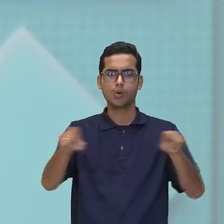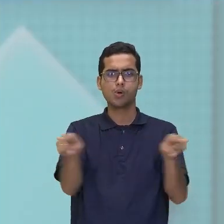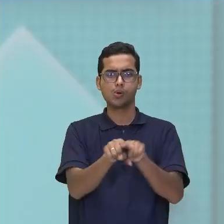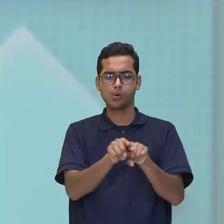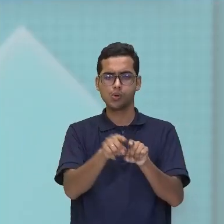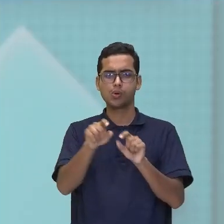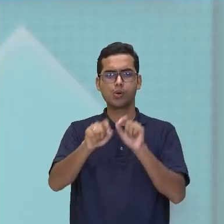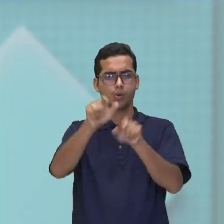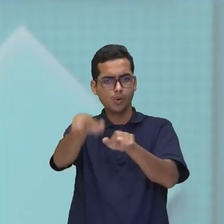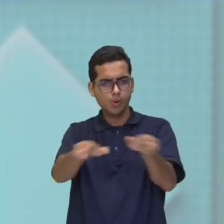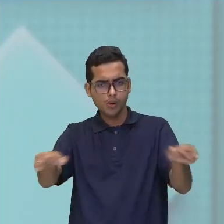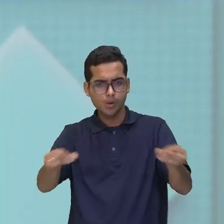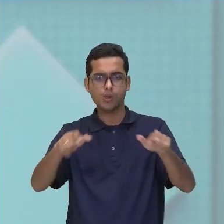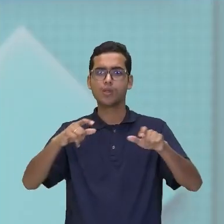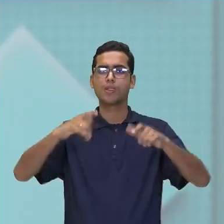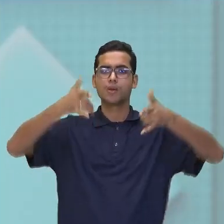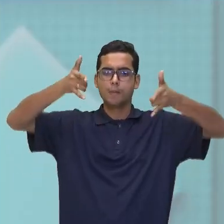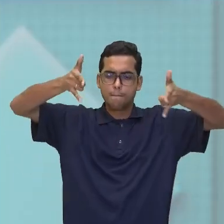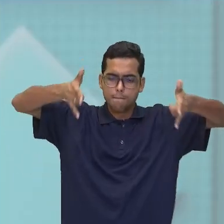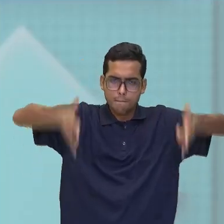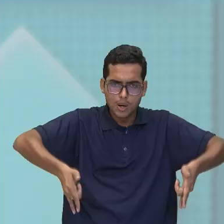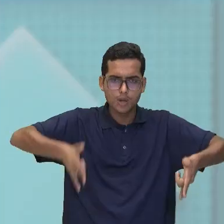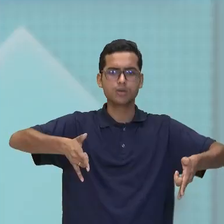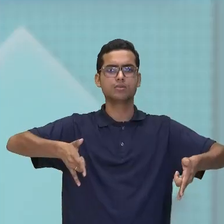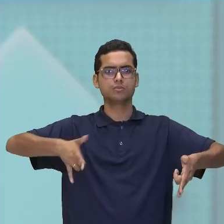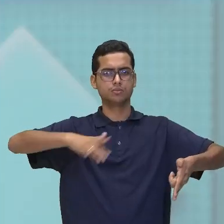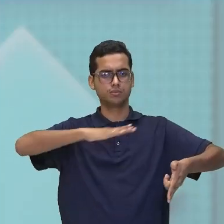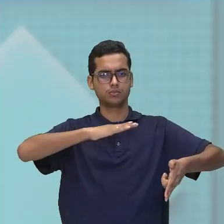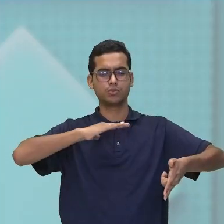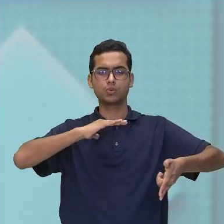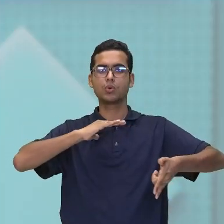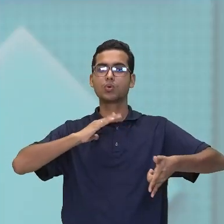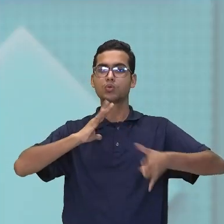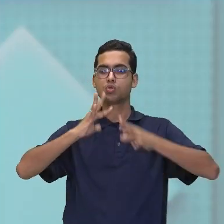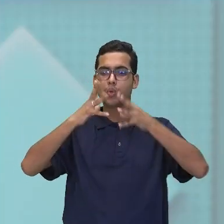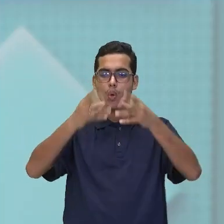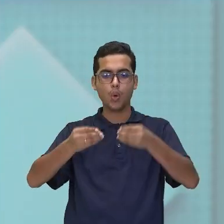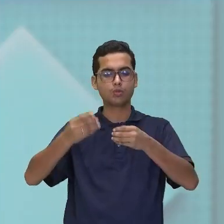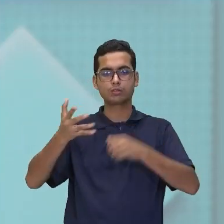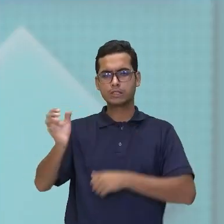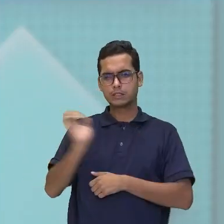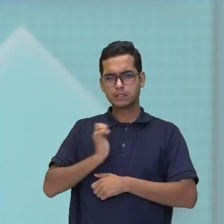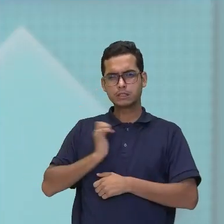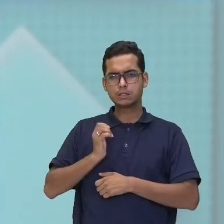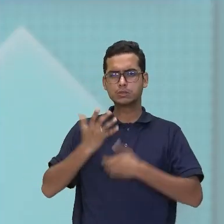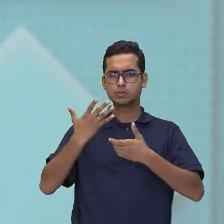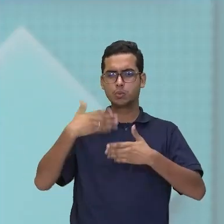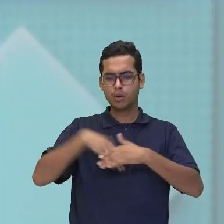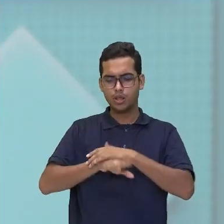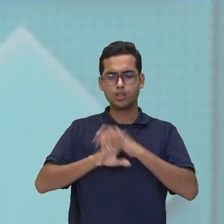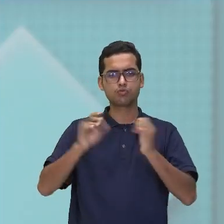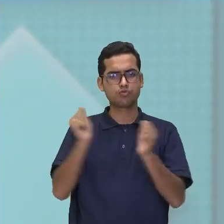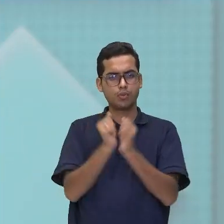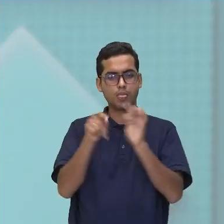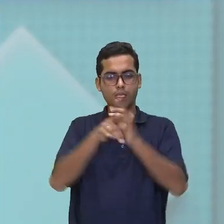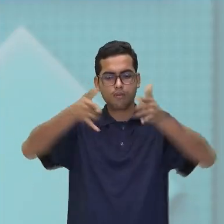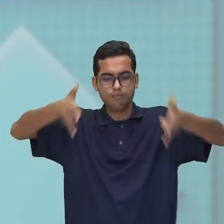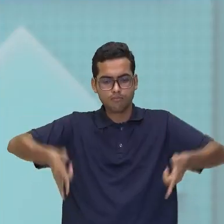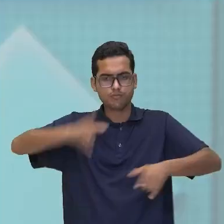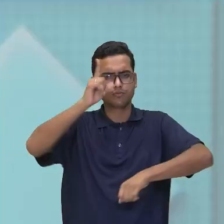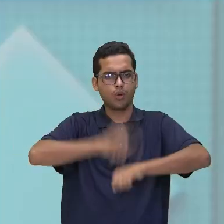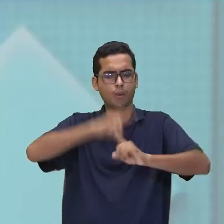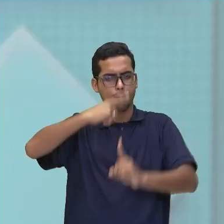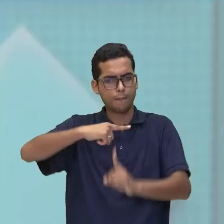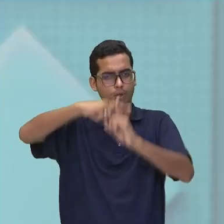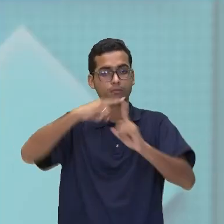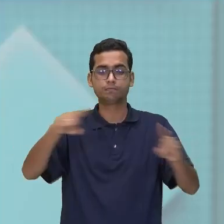eram sepultados com toda a sua riqueza, certo? Então, a